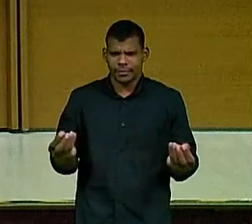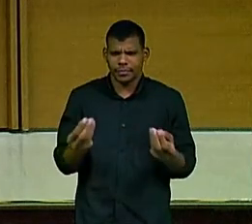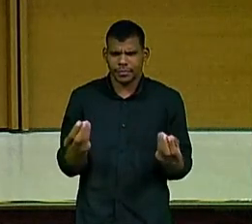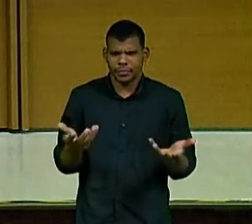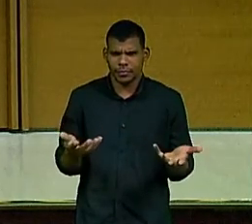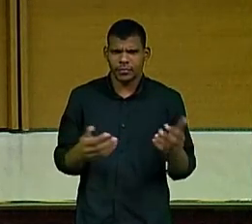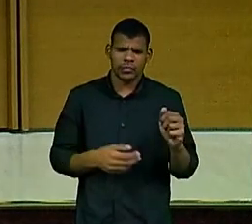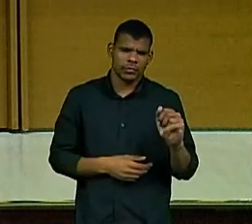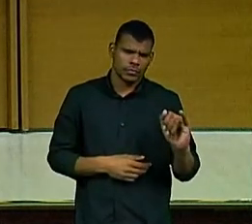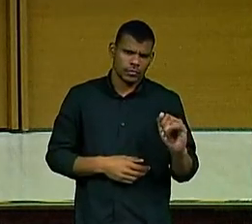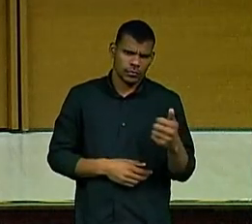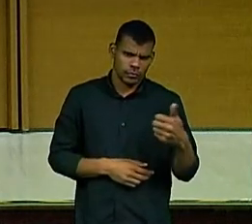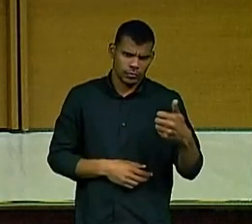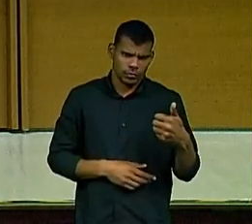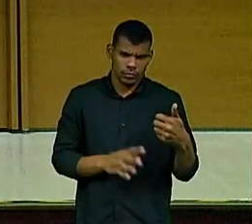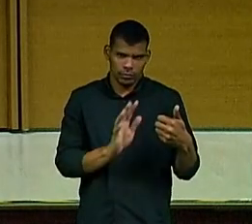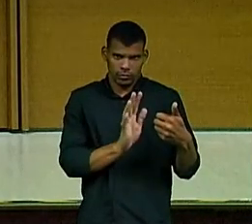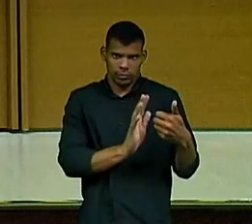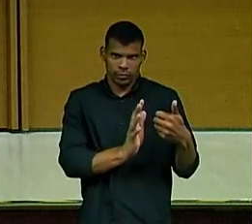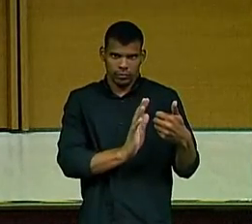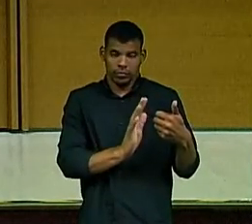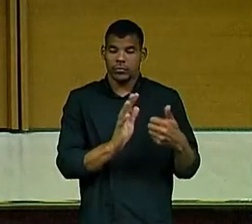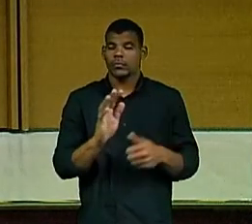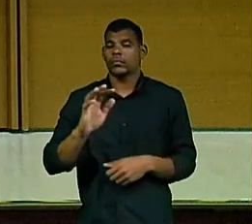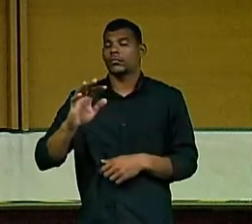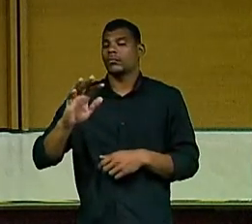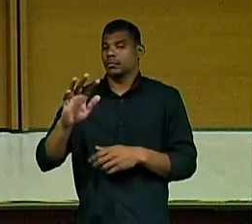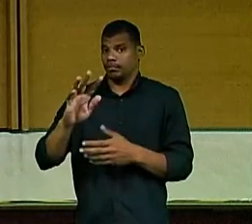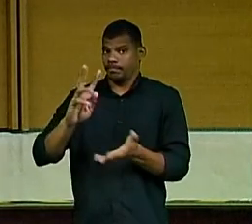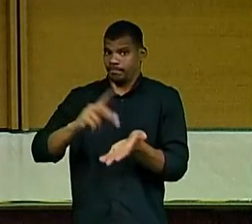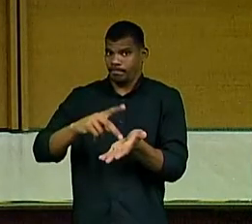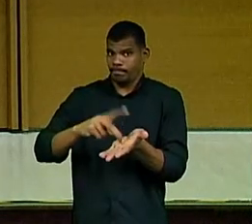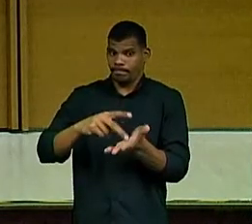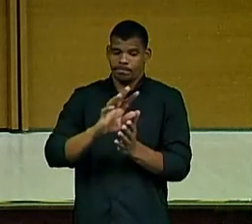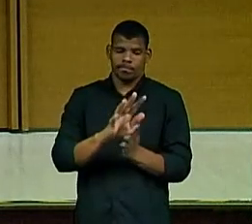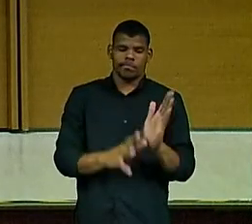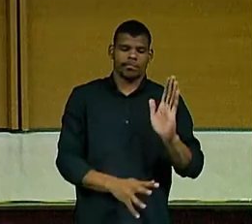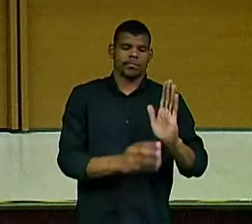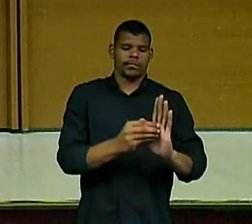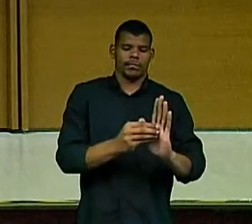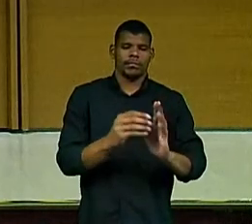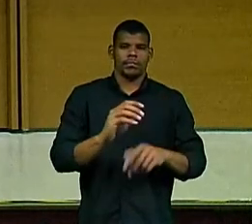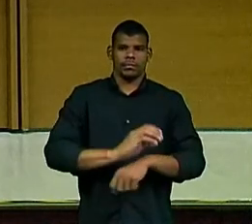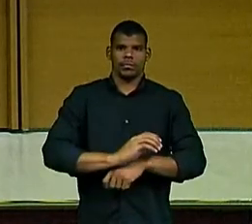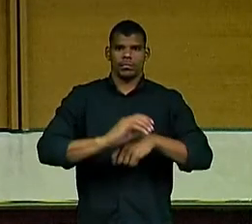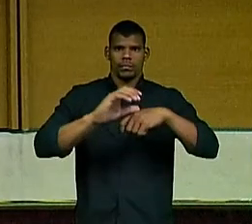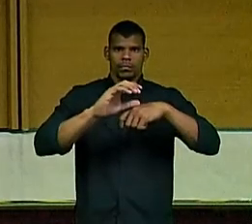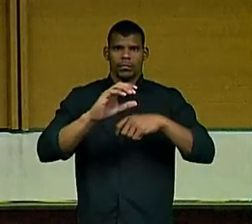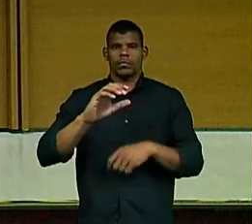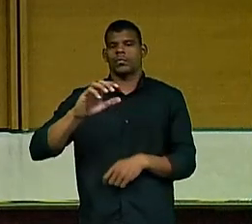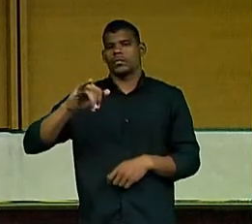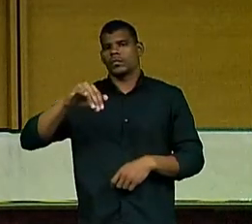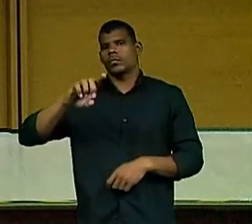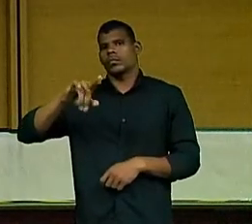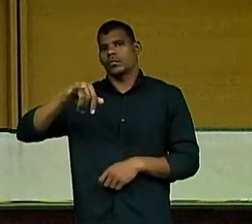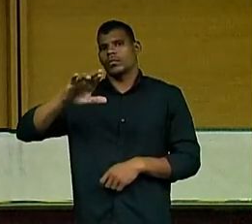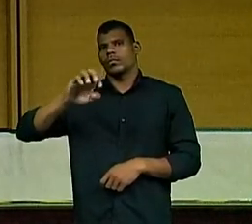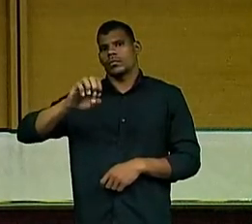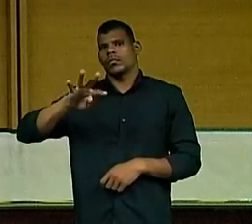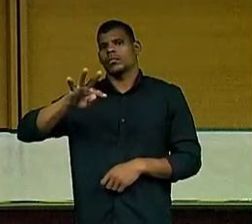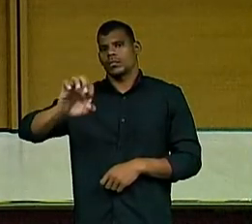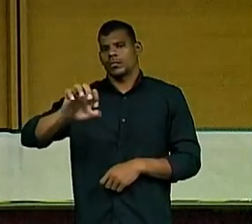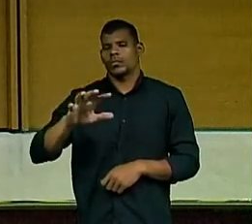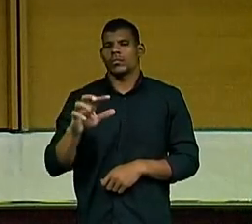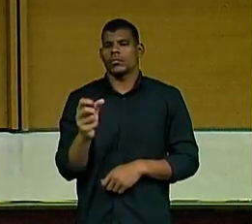no ai1 Não o Ato institucional número um é permitiu a eleição indireta de